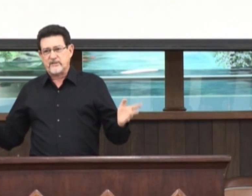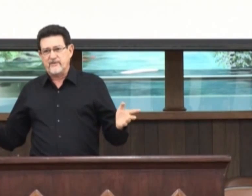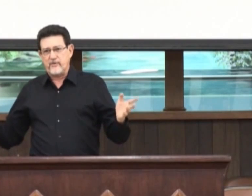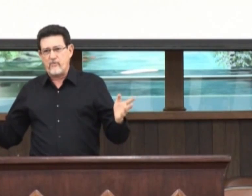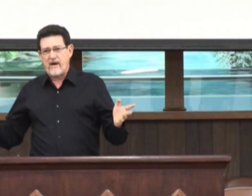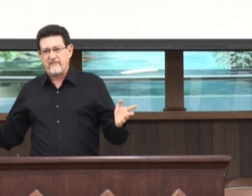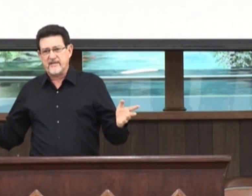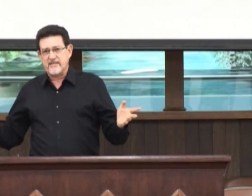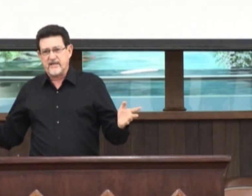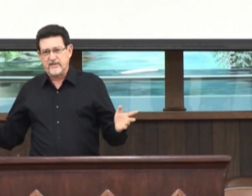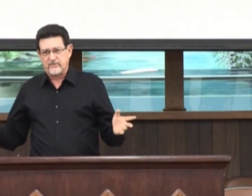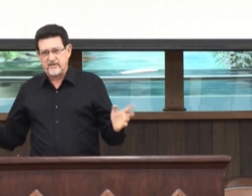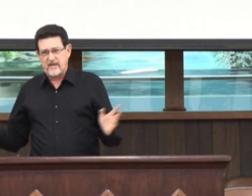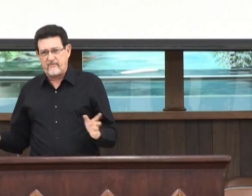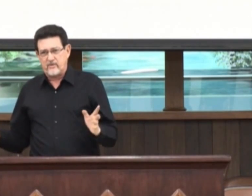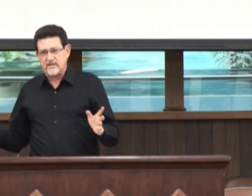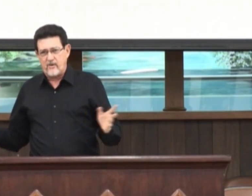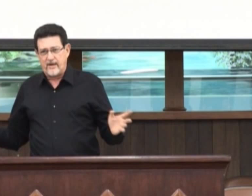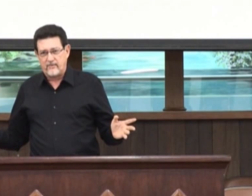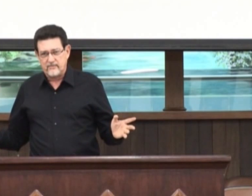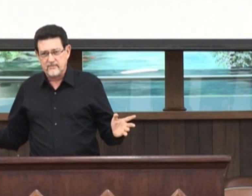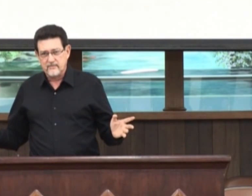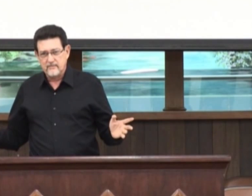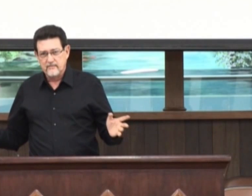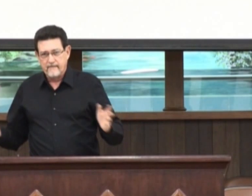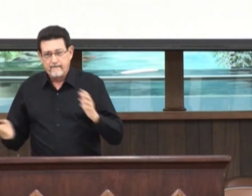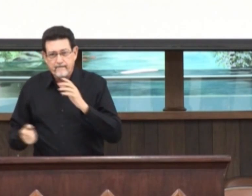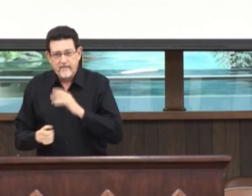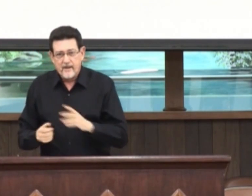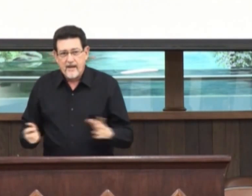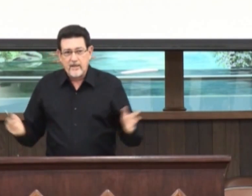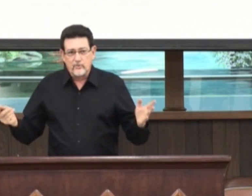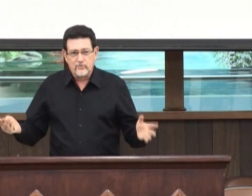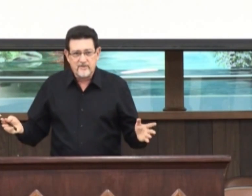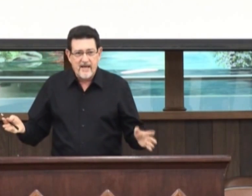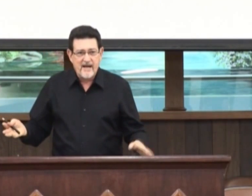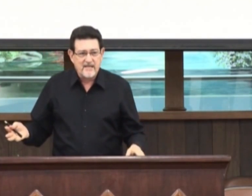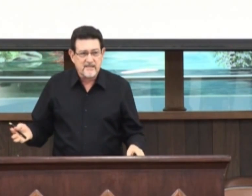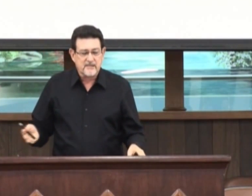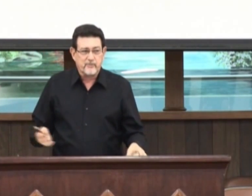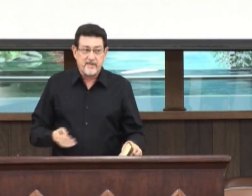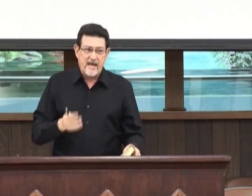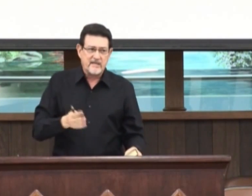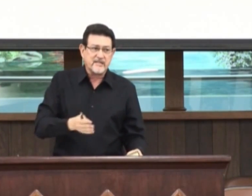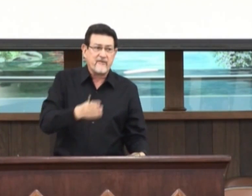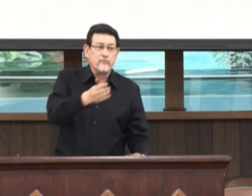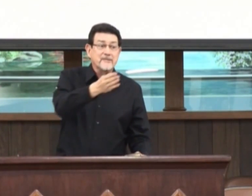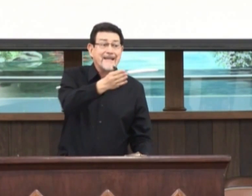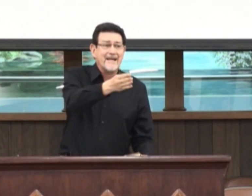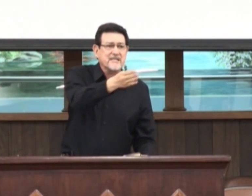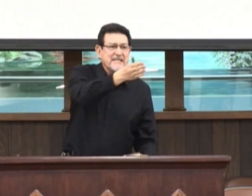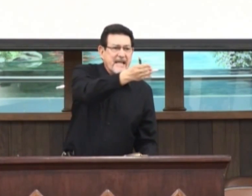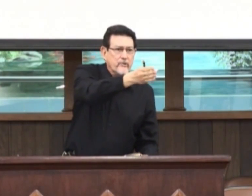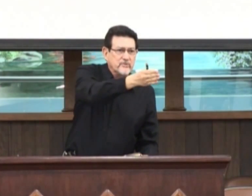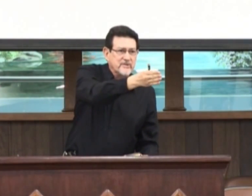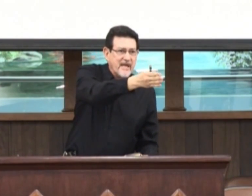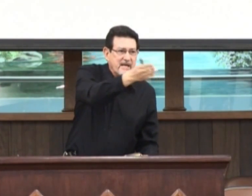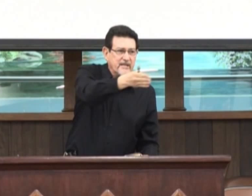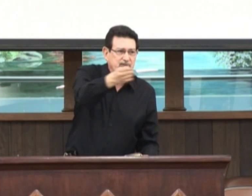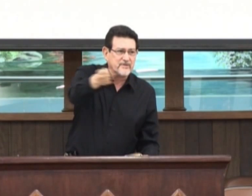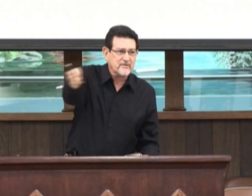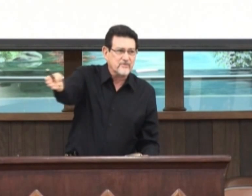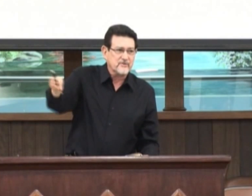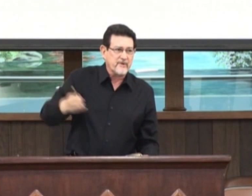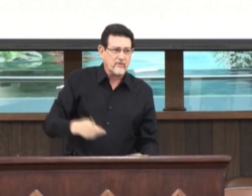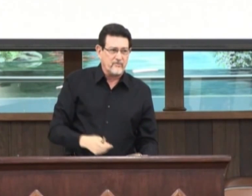é compatível com a vida de Cristo que está em você ou não? Em tudo dai graças, porque esta é a vontade de Deus